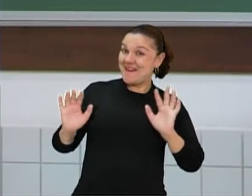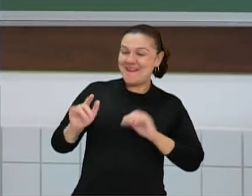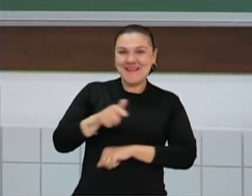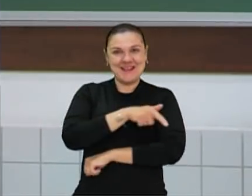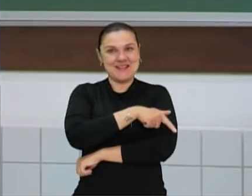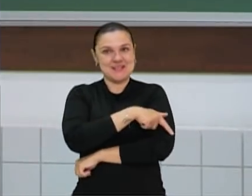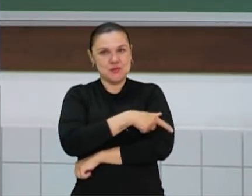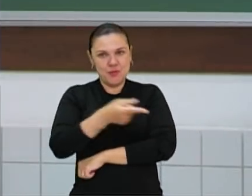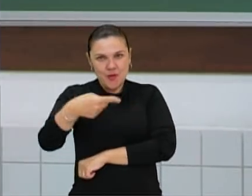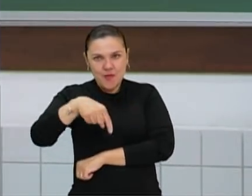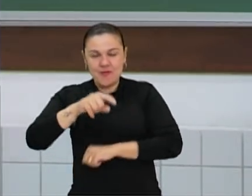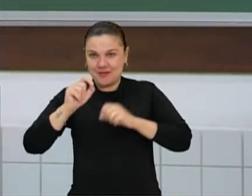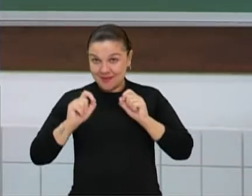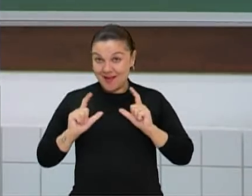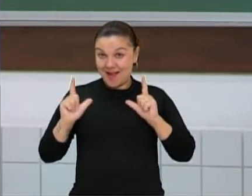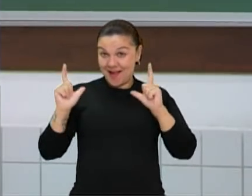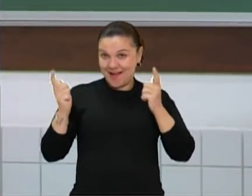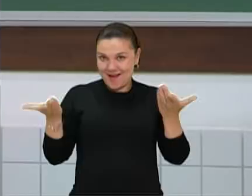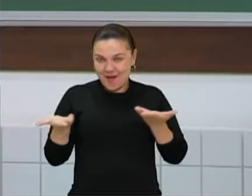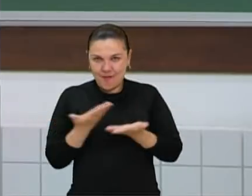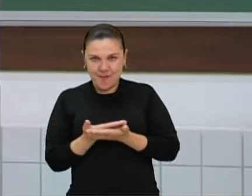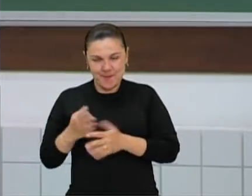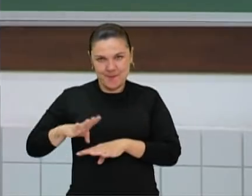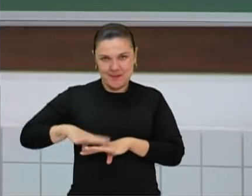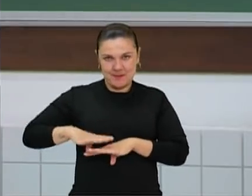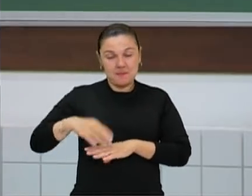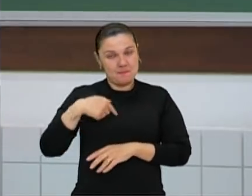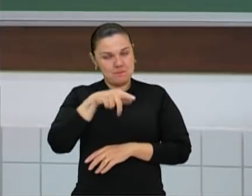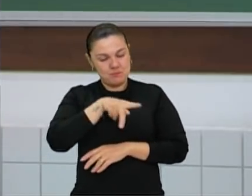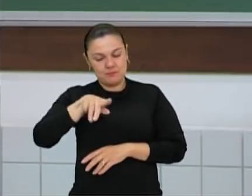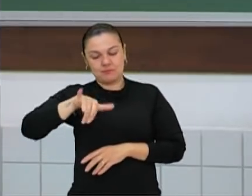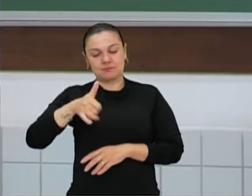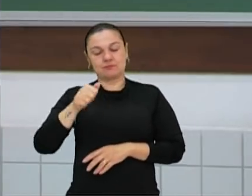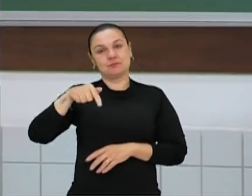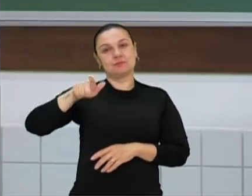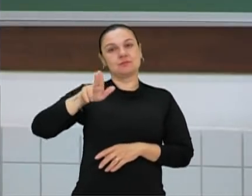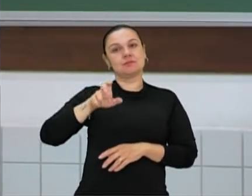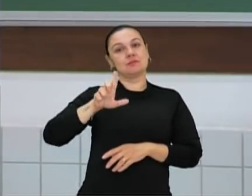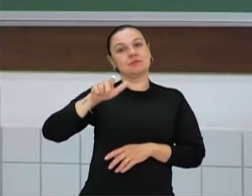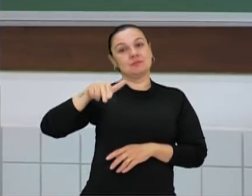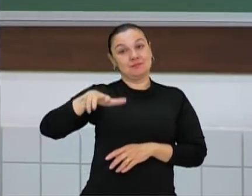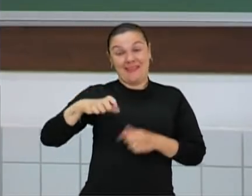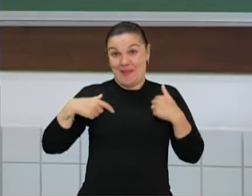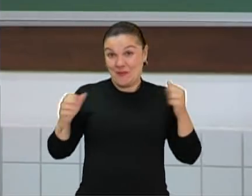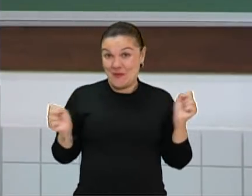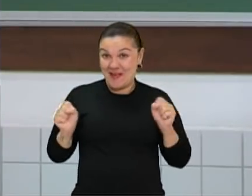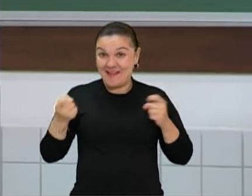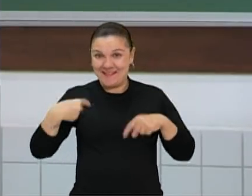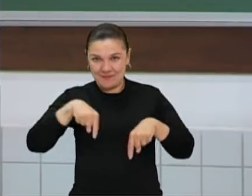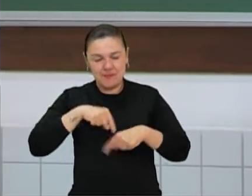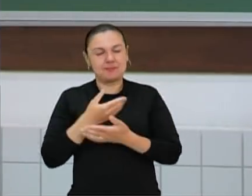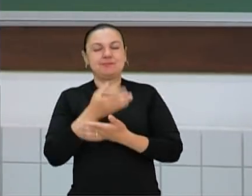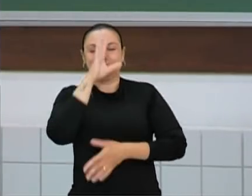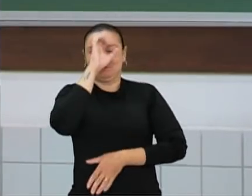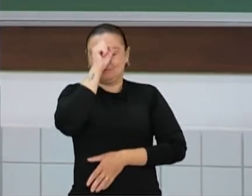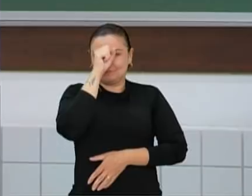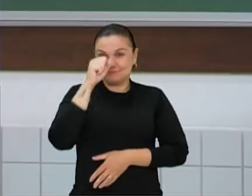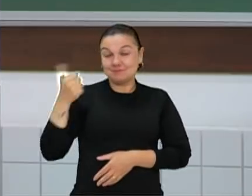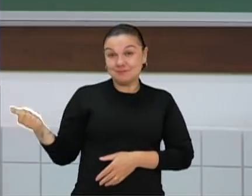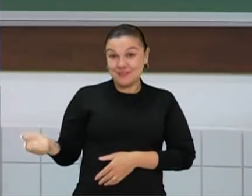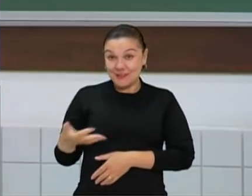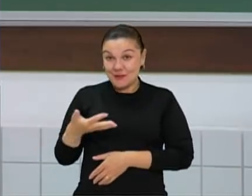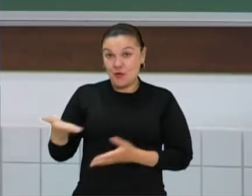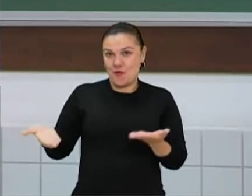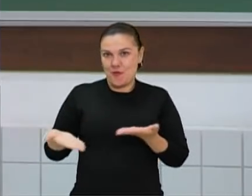sétimo ano, todos animados para mais uma aula de matemática? Sou a professora Jaqueline, eu sou animada. Vamos aprender muita coisa